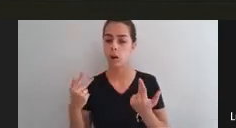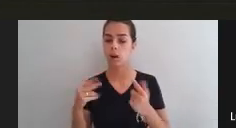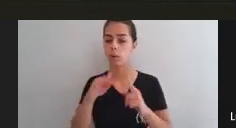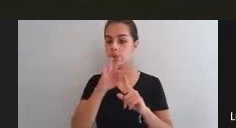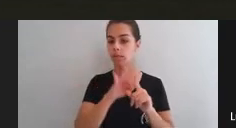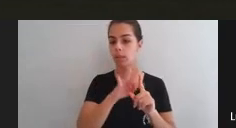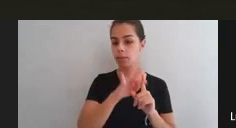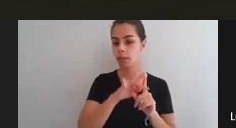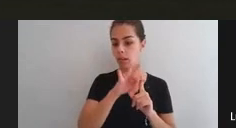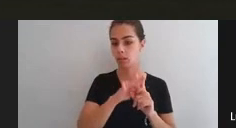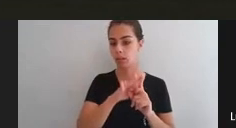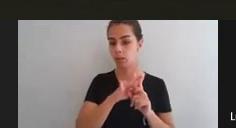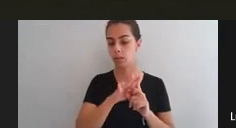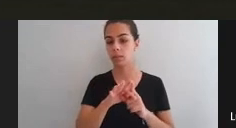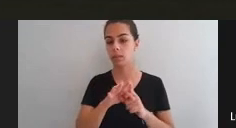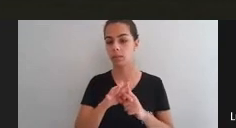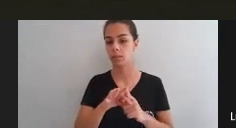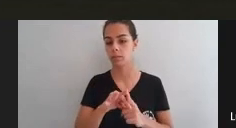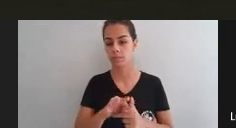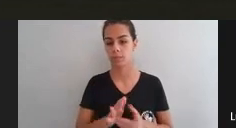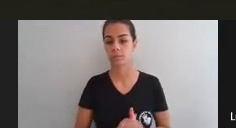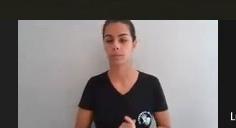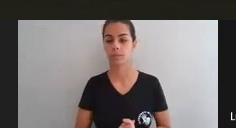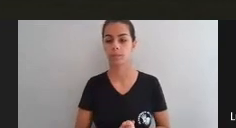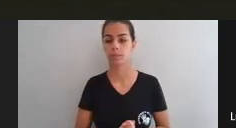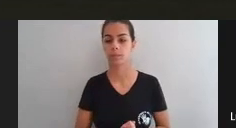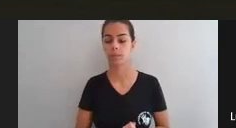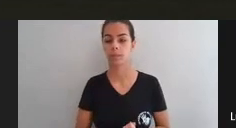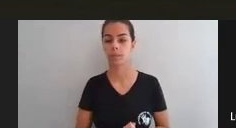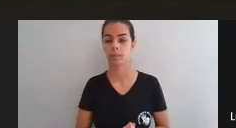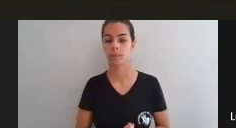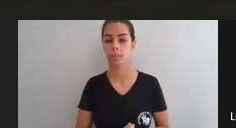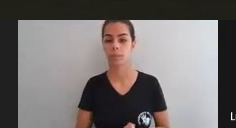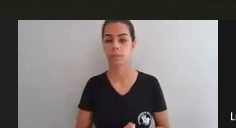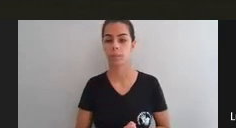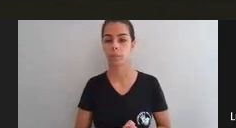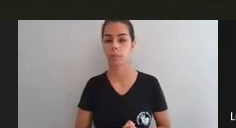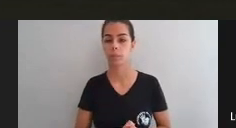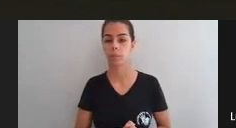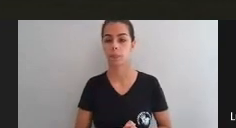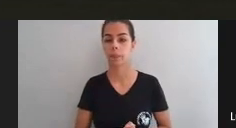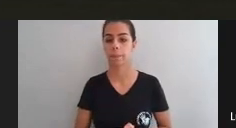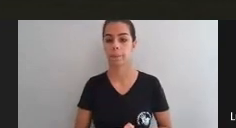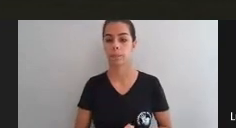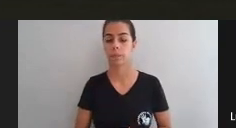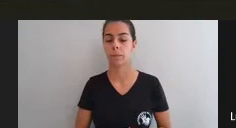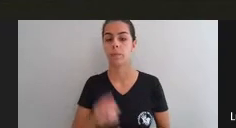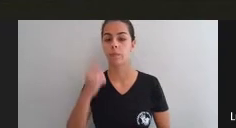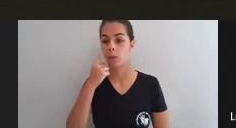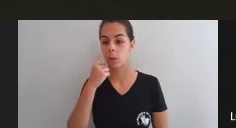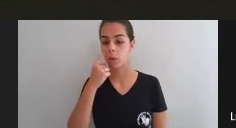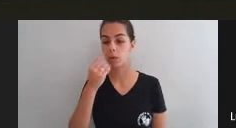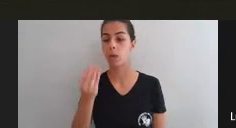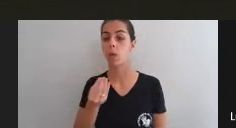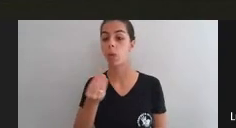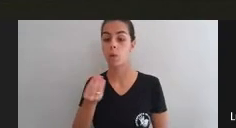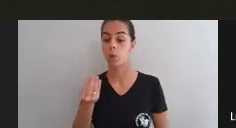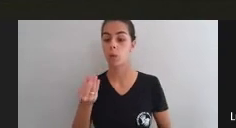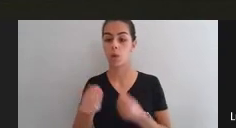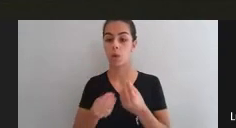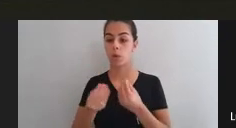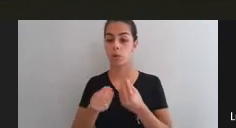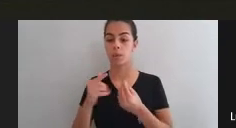extremas da máquina do problema. Então, gente, aqui, como é que a gente faz nesse